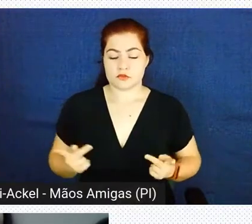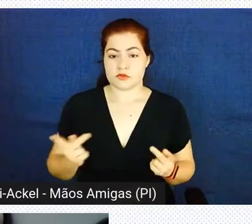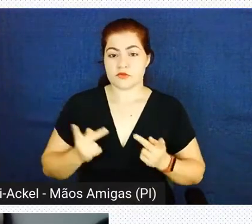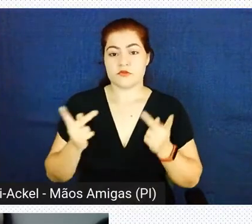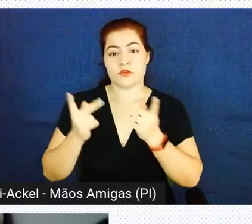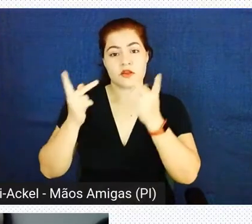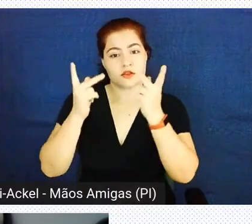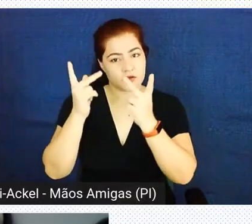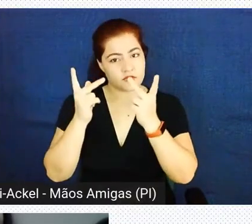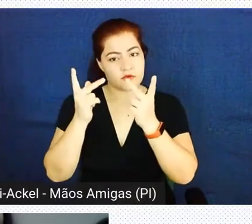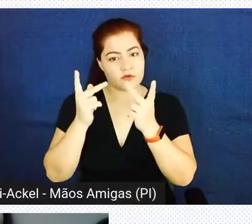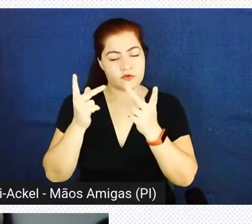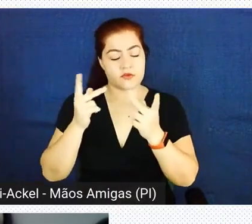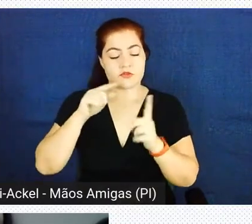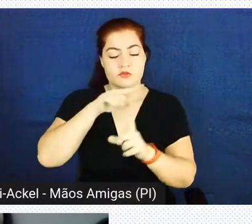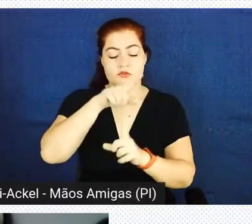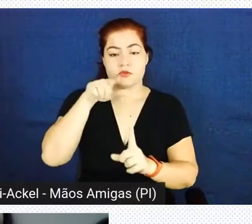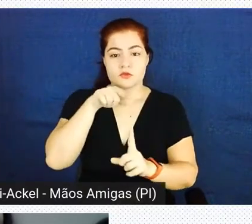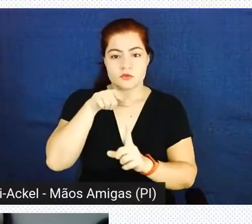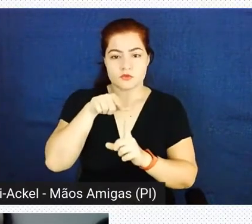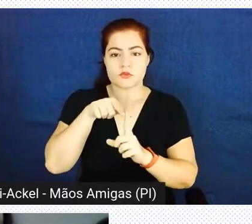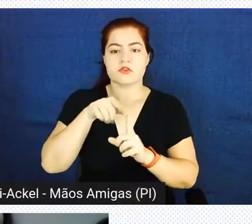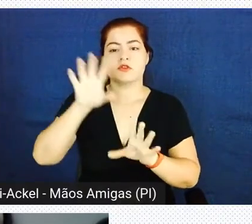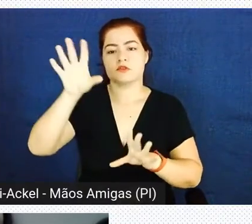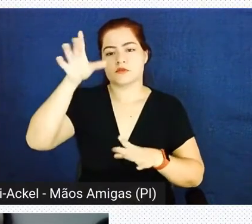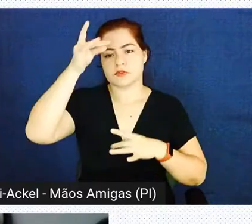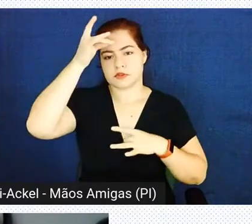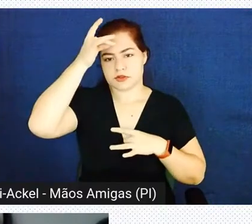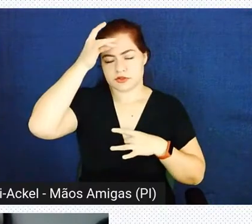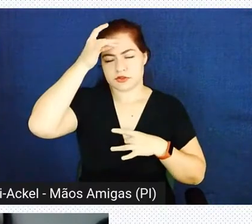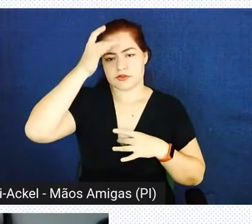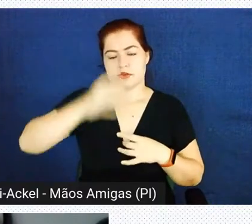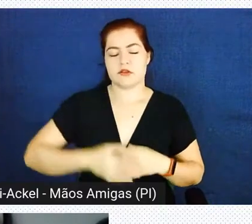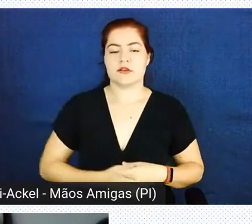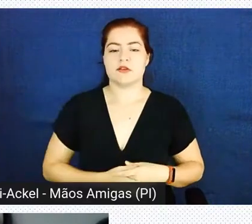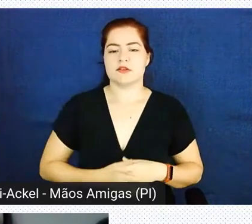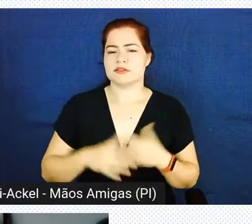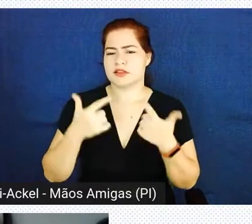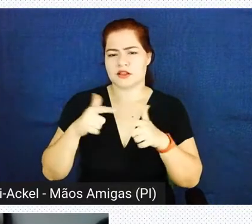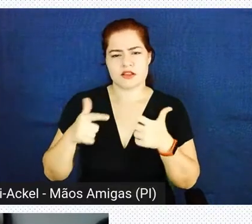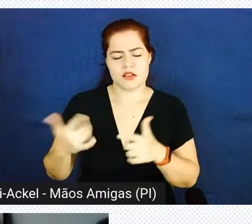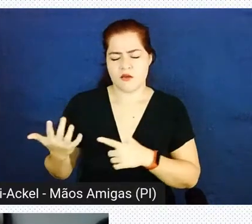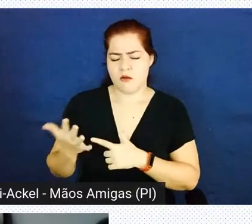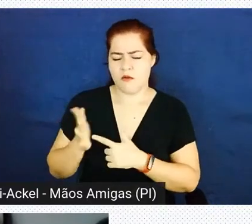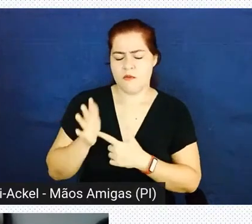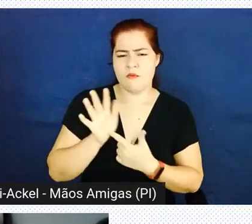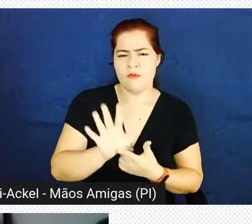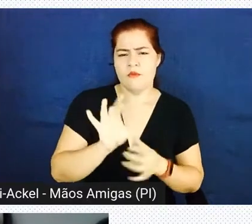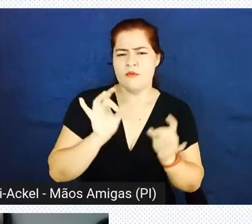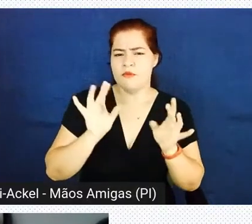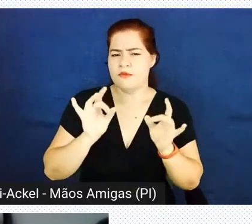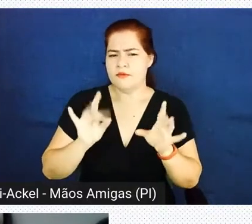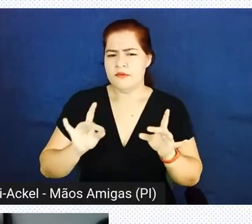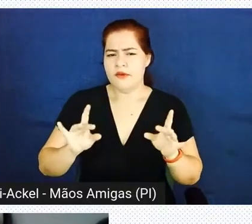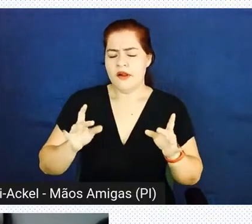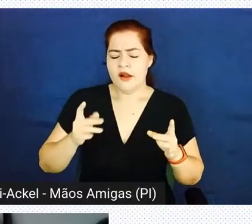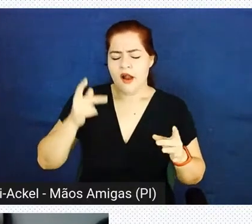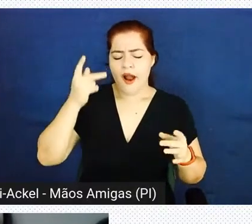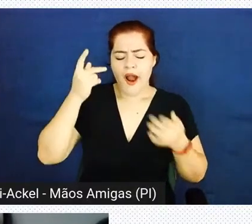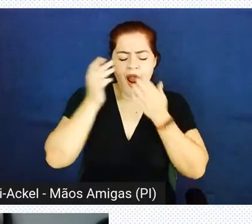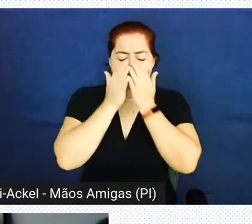valores, dos seus objetivos essenciais. Ele não veio para os